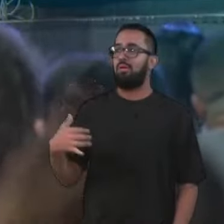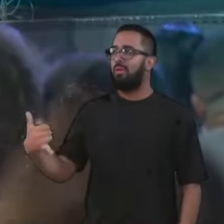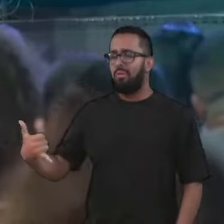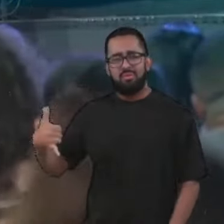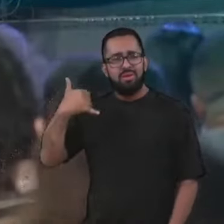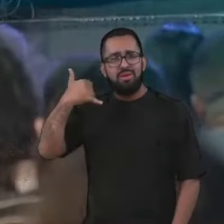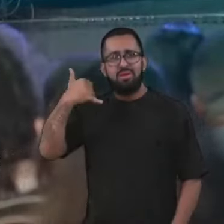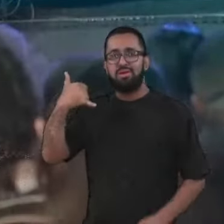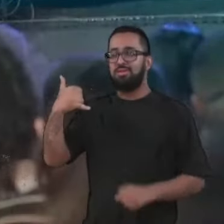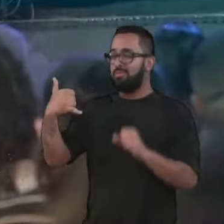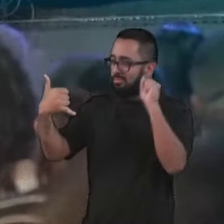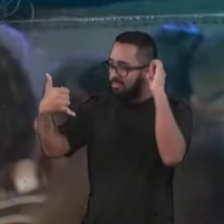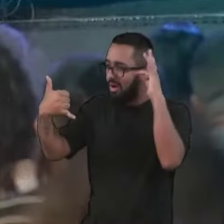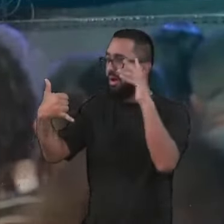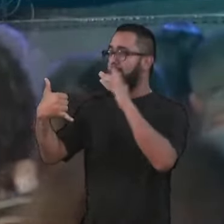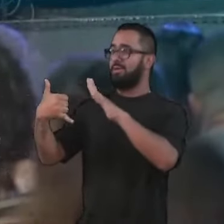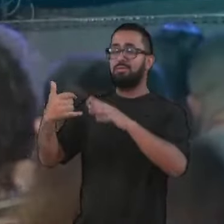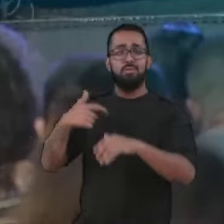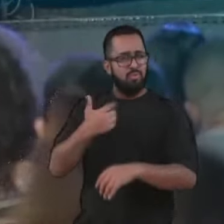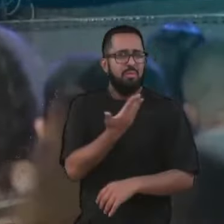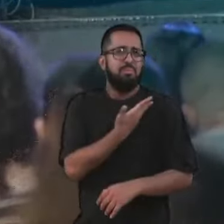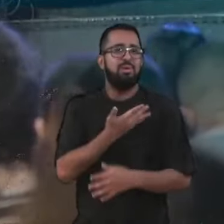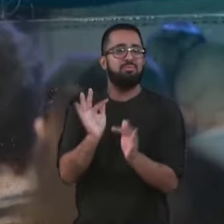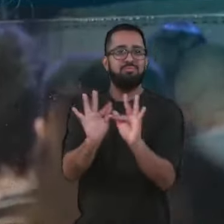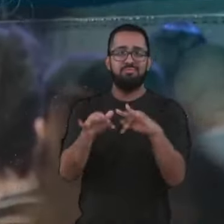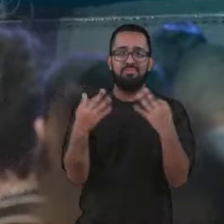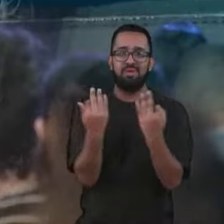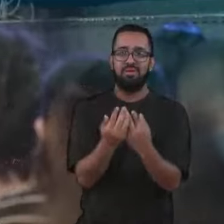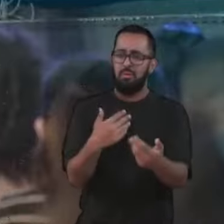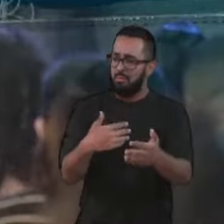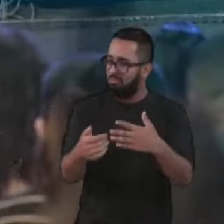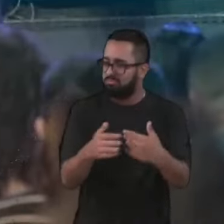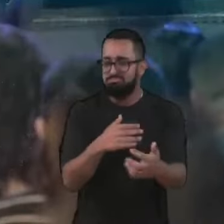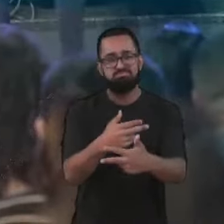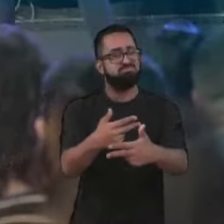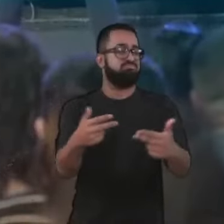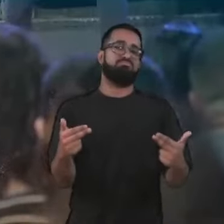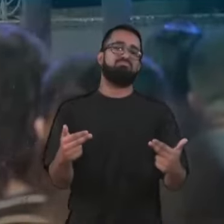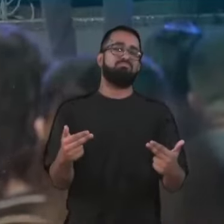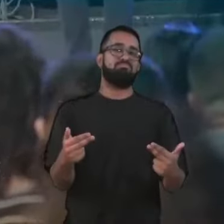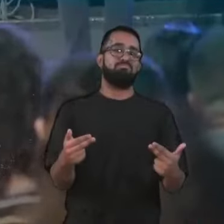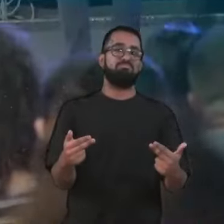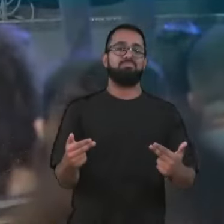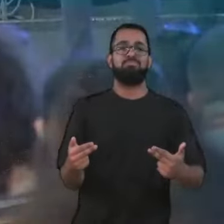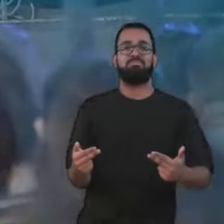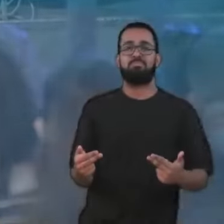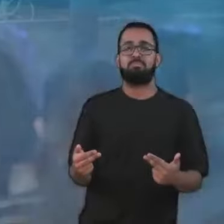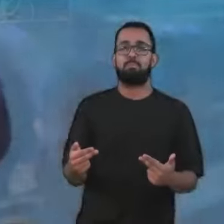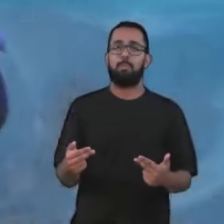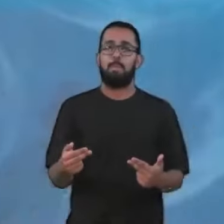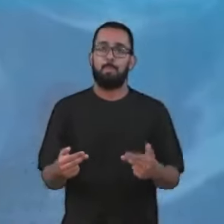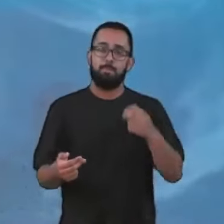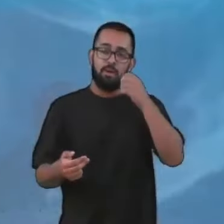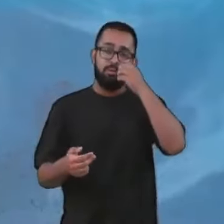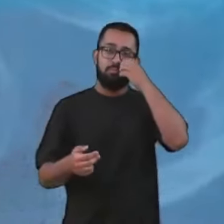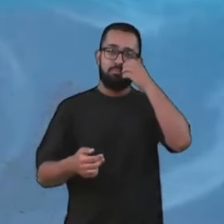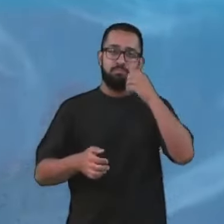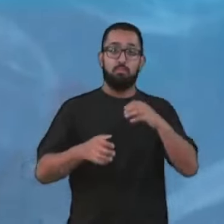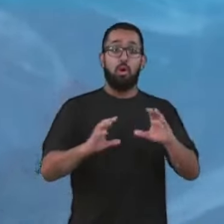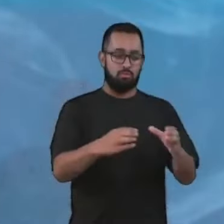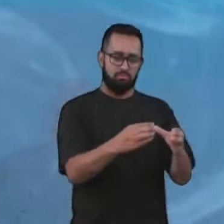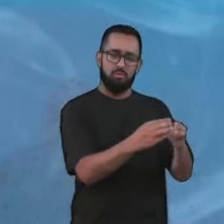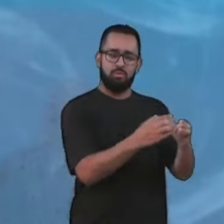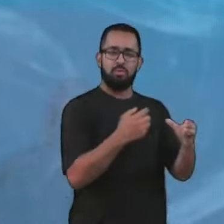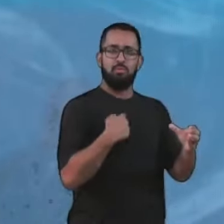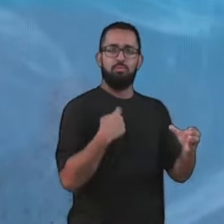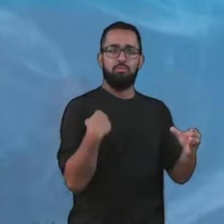dali, e nós estávamos em quatro pessoas, e um pouco ali, alguns metros de lá, a gente estava ali, falou: vamos fazer uma oração. Que nós nos abraçamos ali,